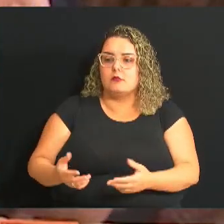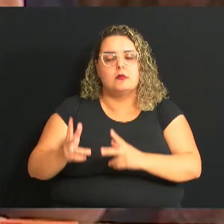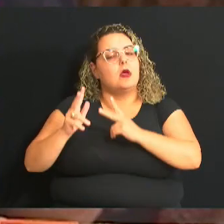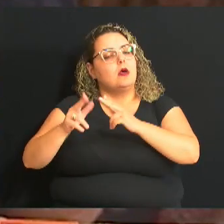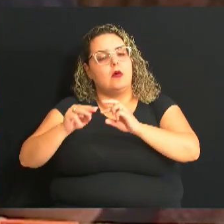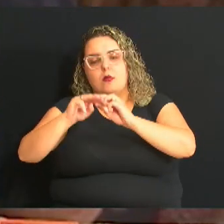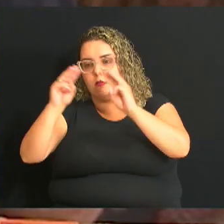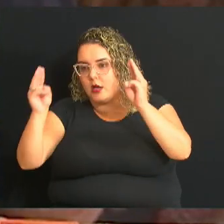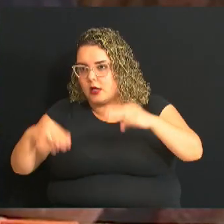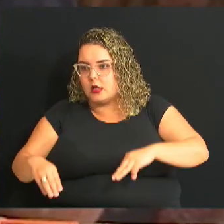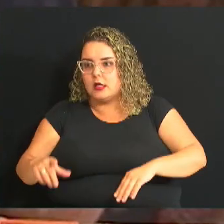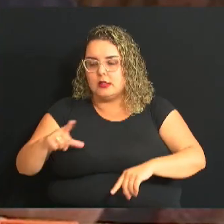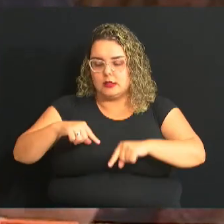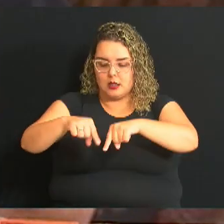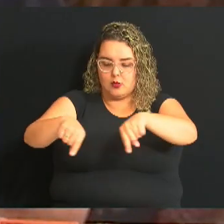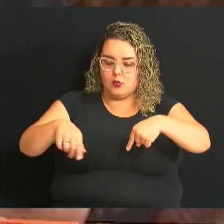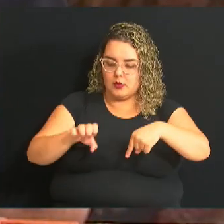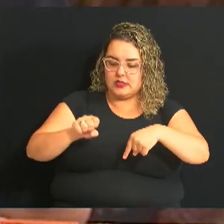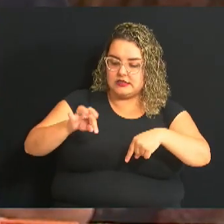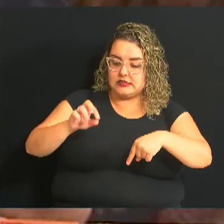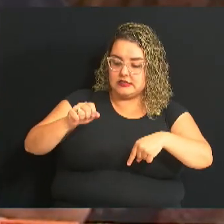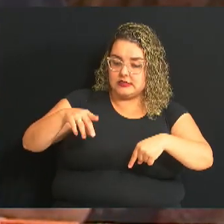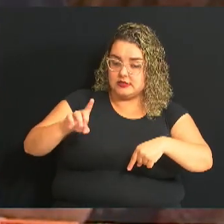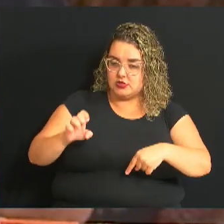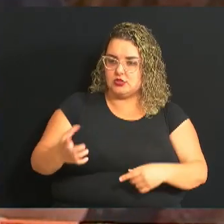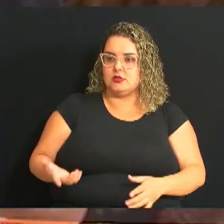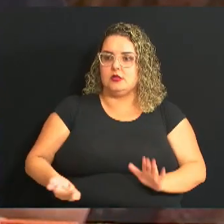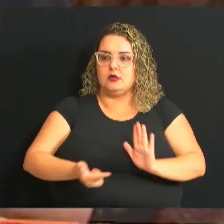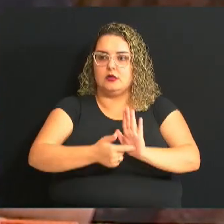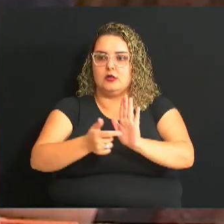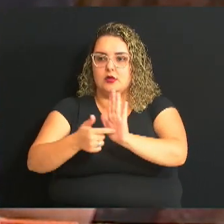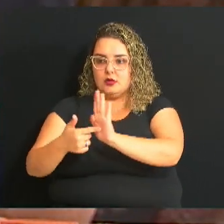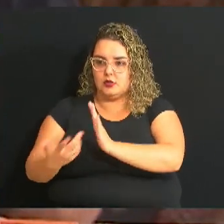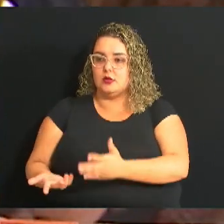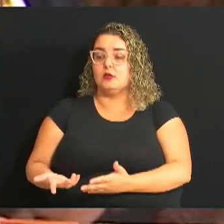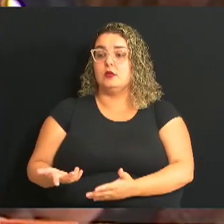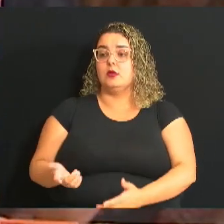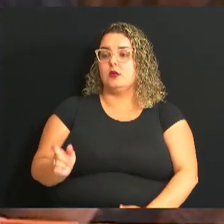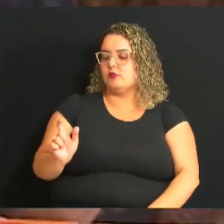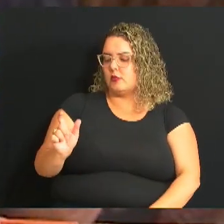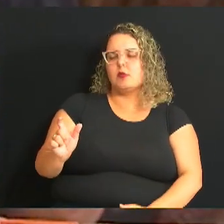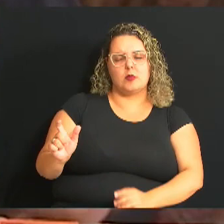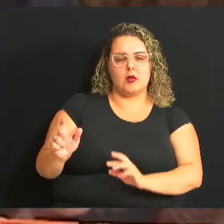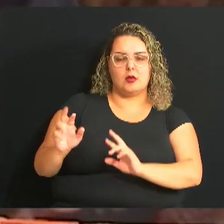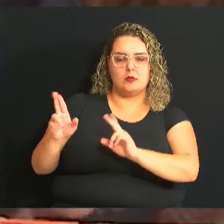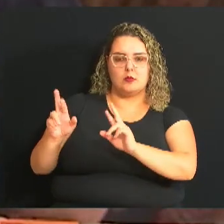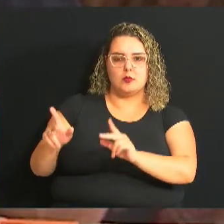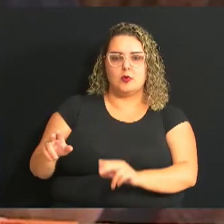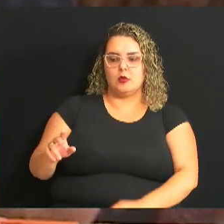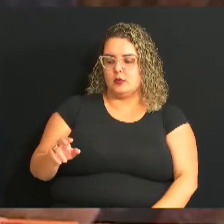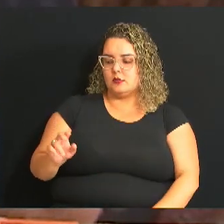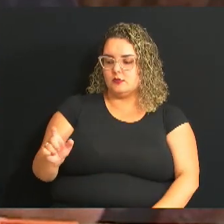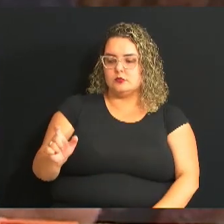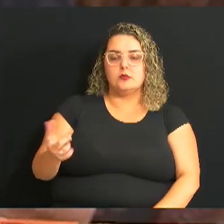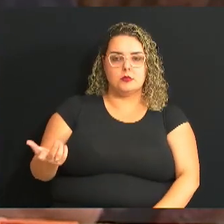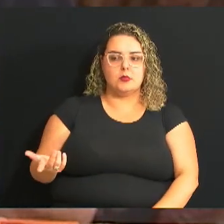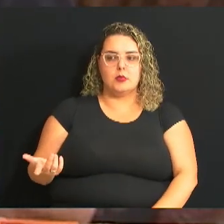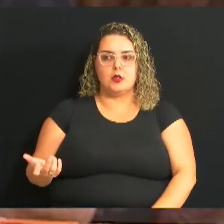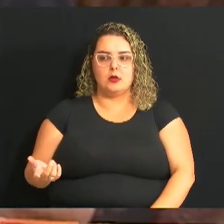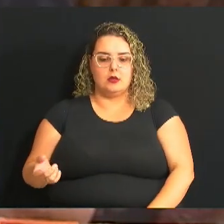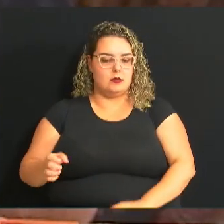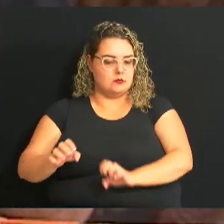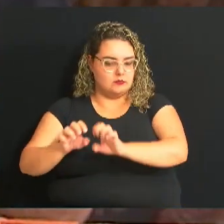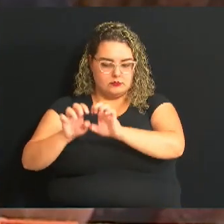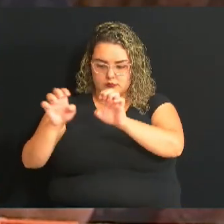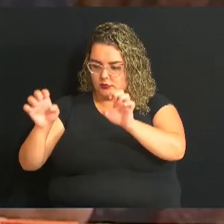um stand, né? Um stand de exposição, um pitch que a gente chama. A gente dá a estrutura e eles têm que preencher. Eles têm que contar a